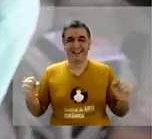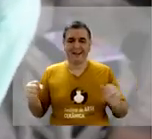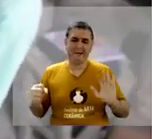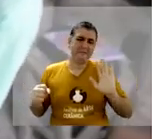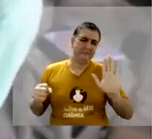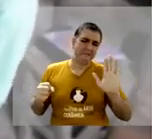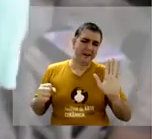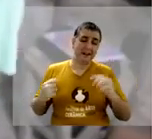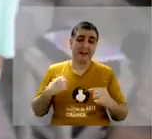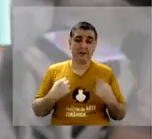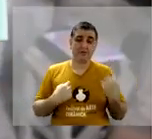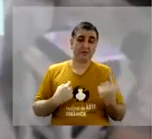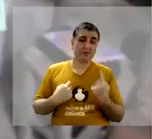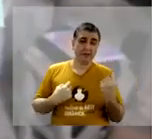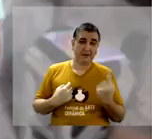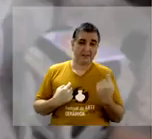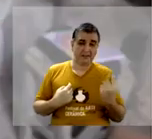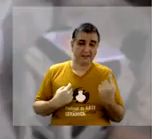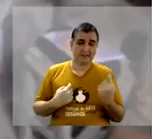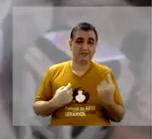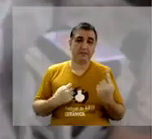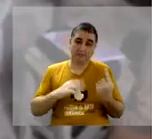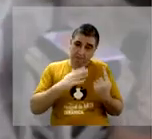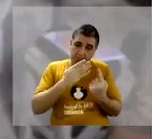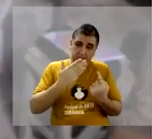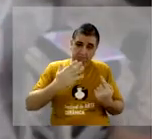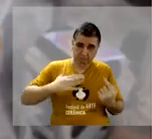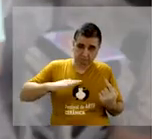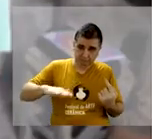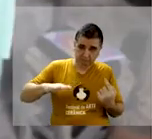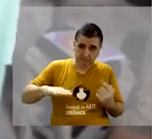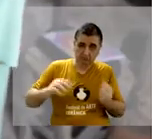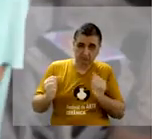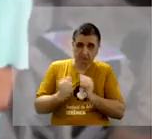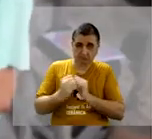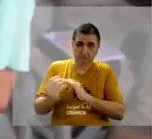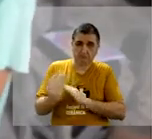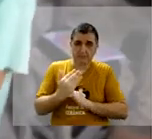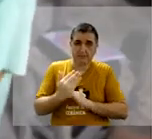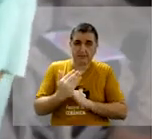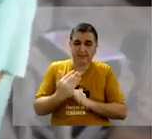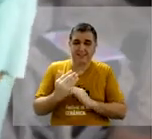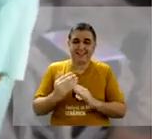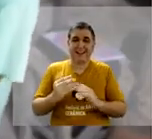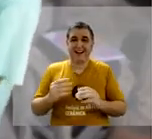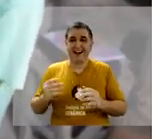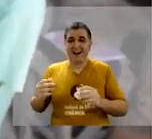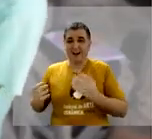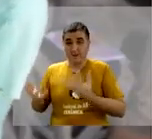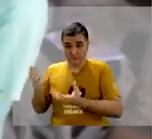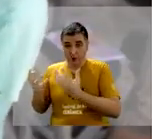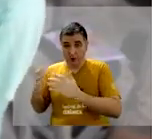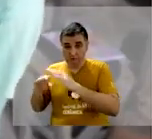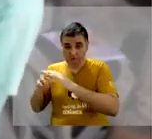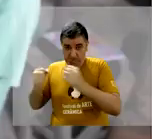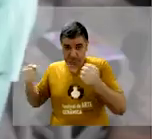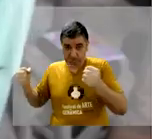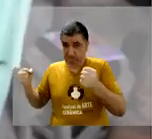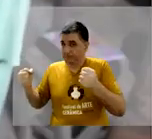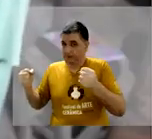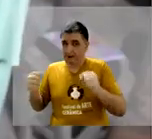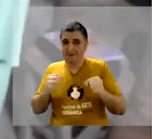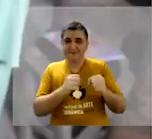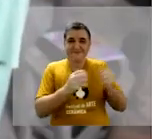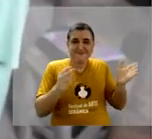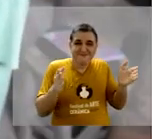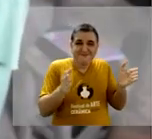peças. Mas como tá eu fazendo sozinho mais uma menina, eu sempre procuro queimar no forno pequeno, porque aí eu posso... Mas só que aí eu tenho